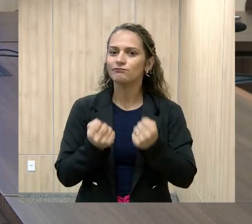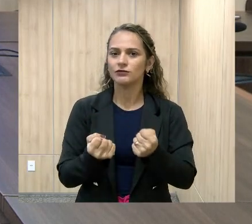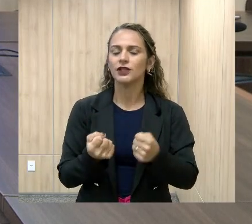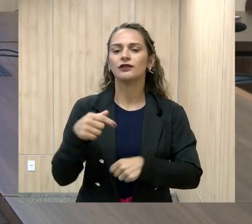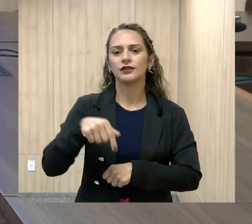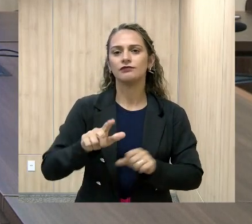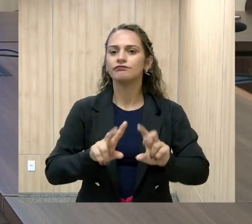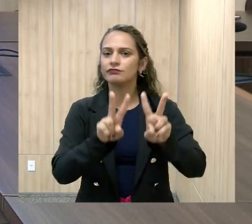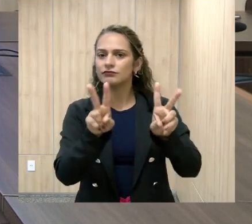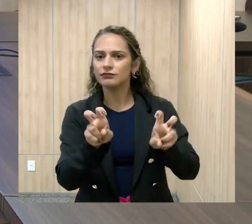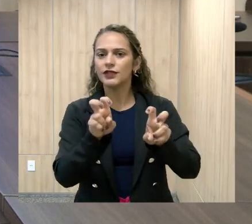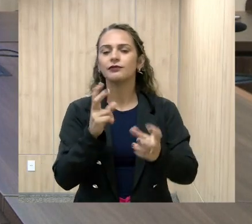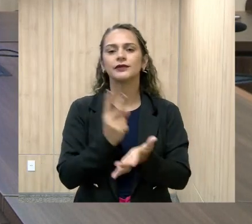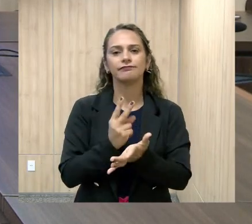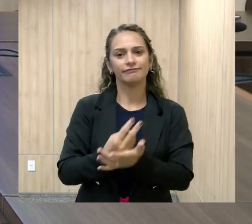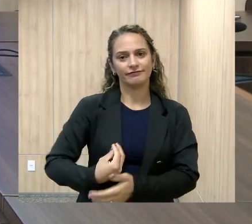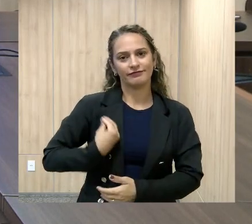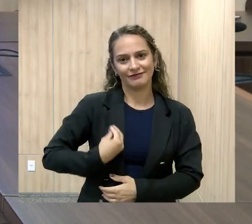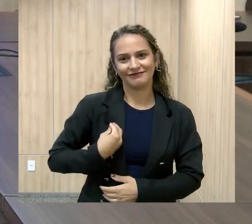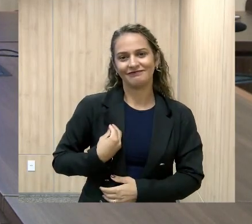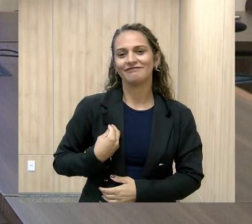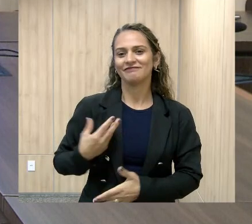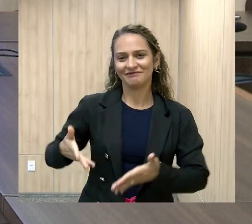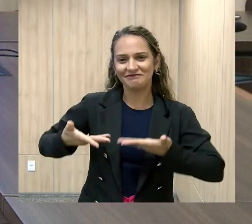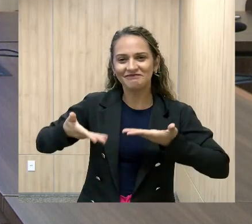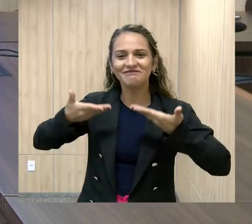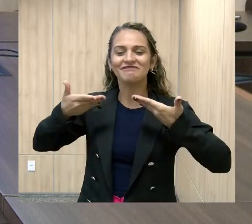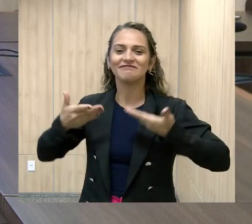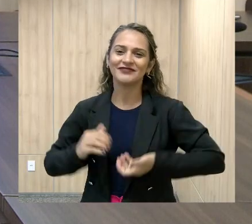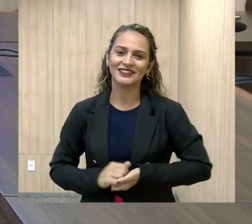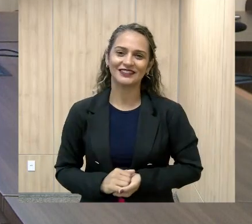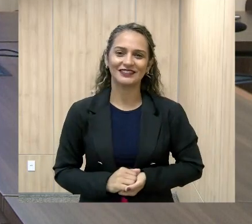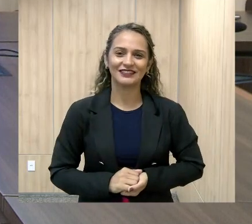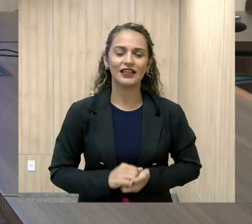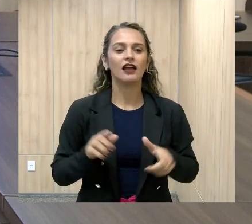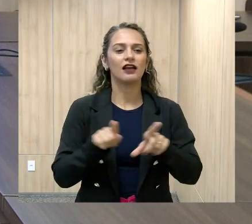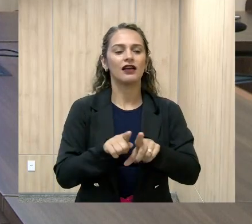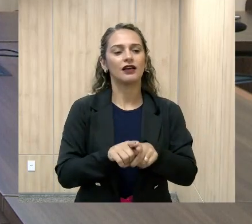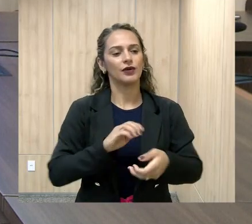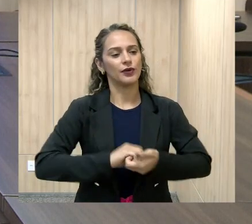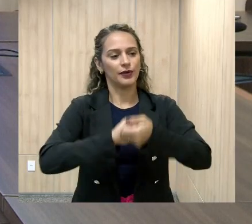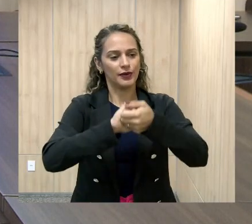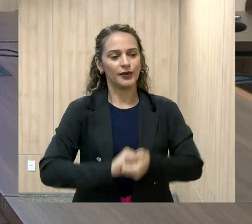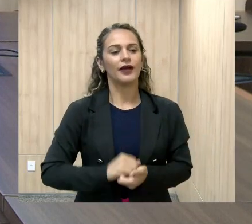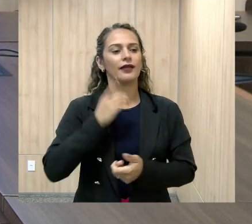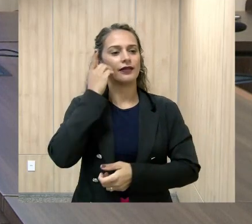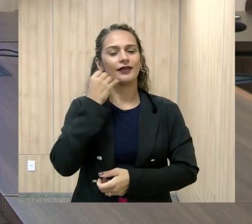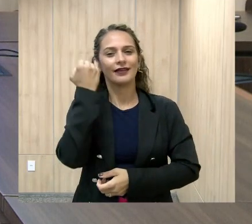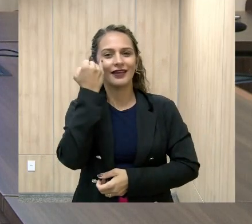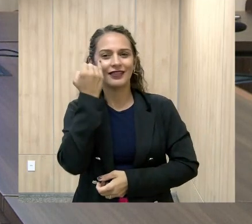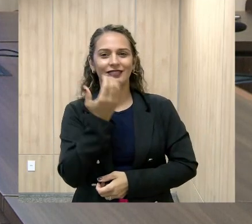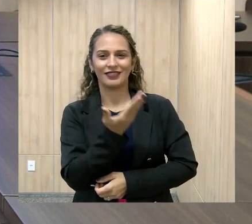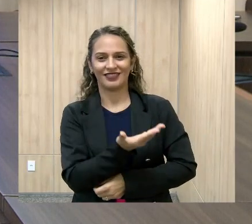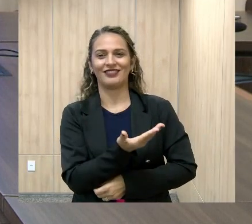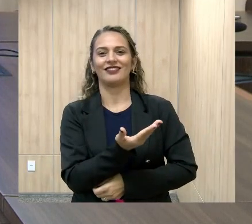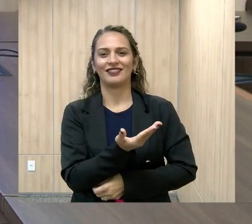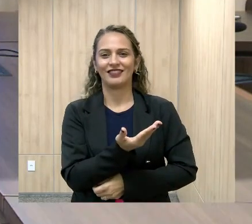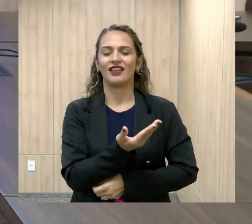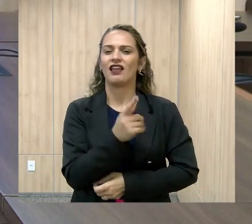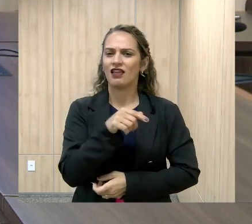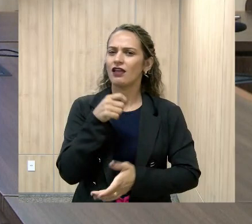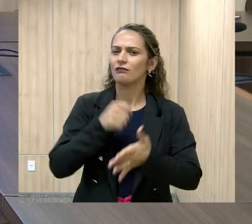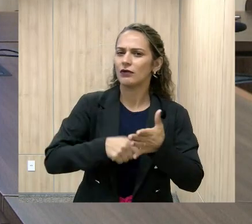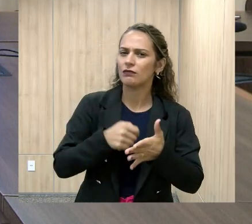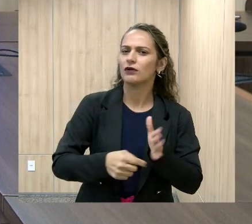empenho nessa pauta sempre está presente aqui com a gente isso nos engrandece muito cumprimentar que é uma defensora também